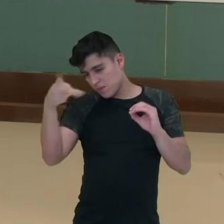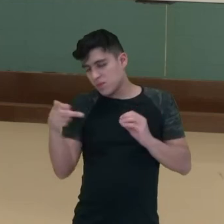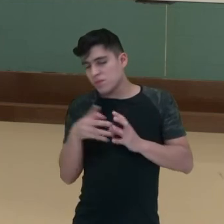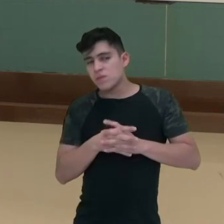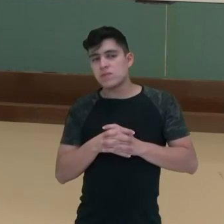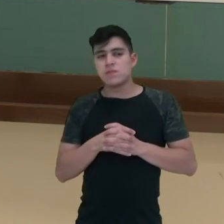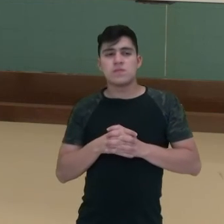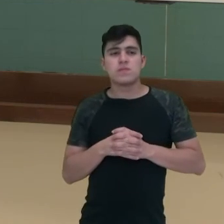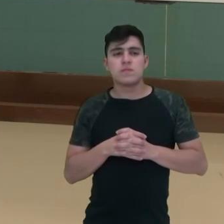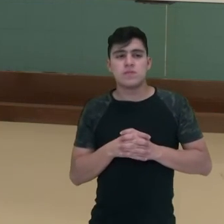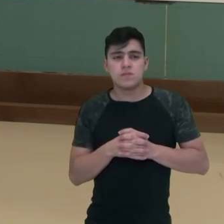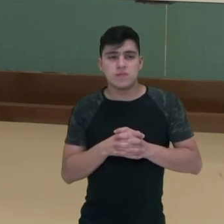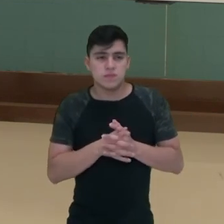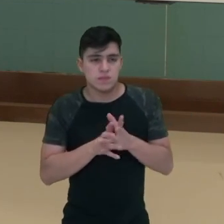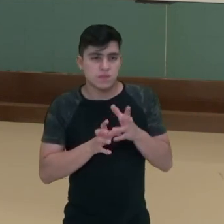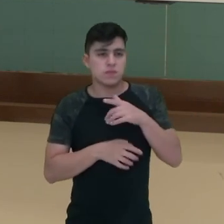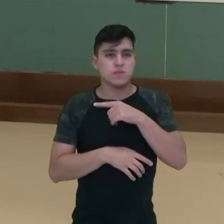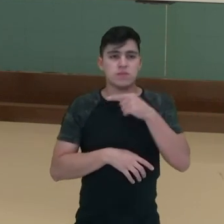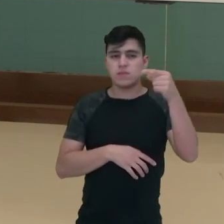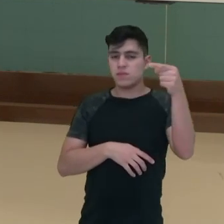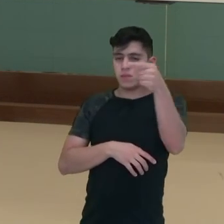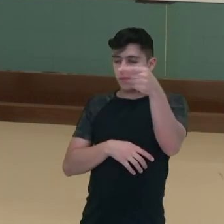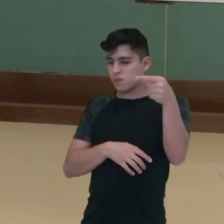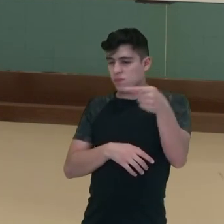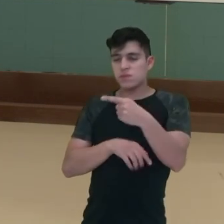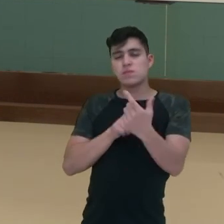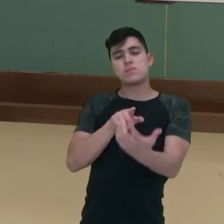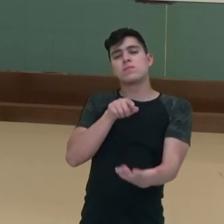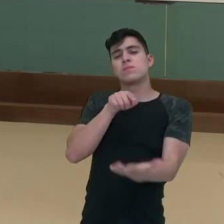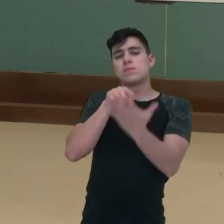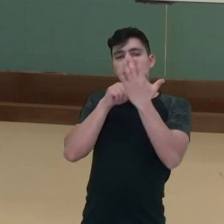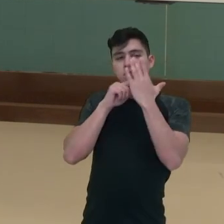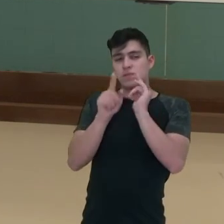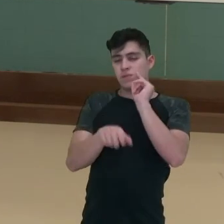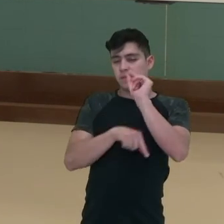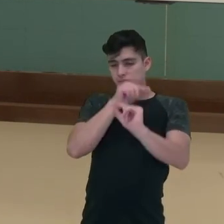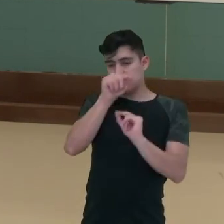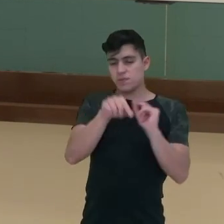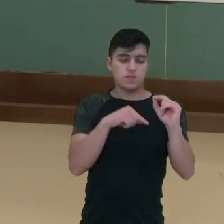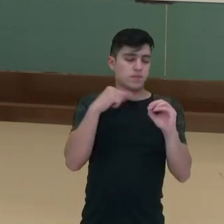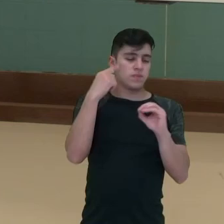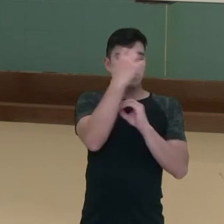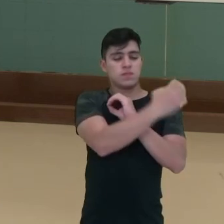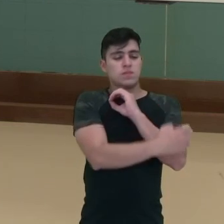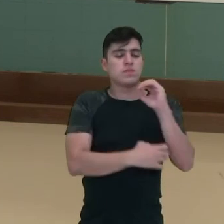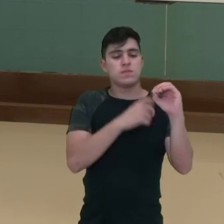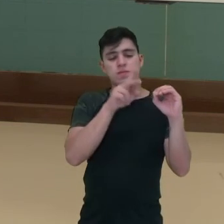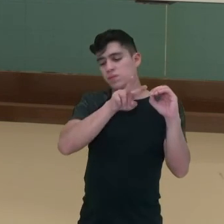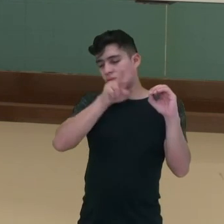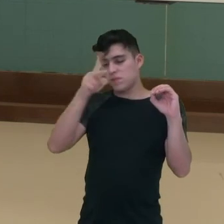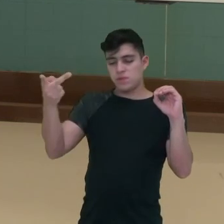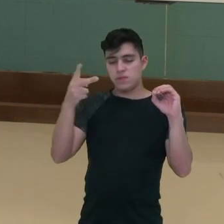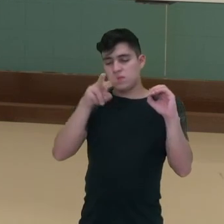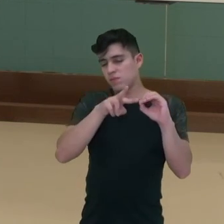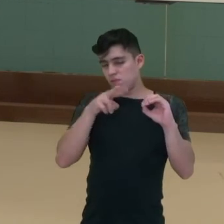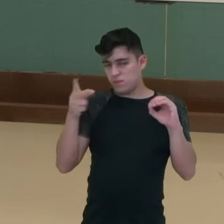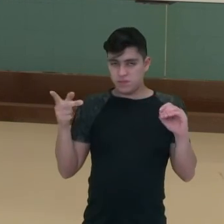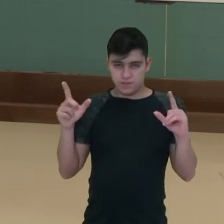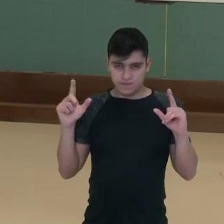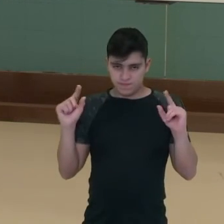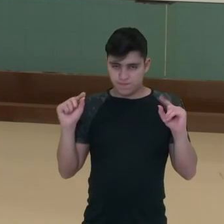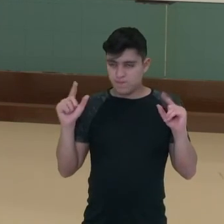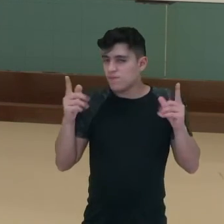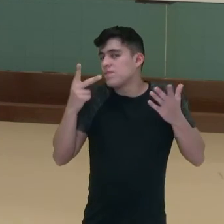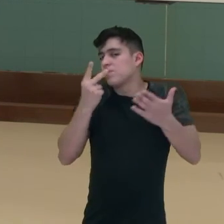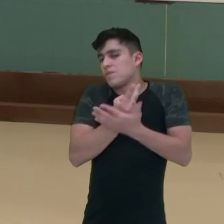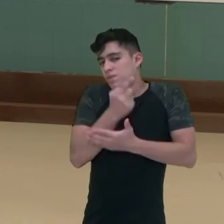as nossas setas indicando então, ó, a doação, onde ocorreu esta